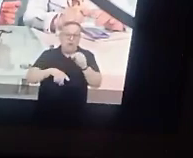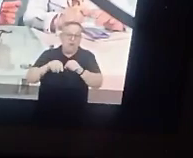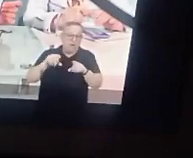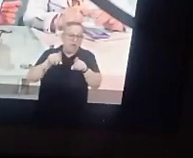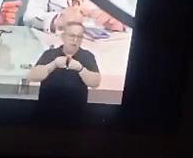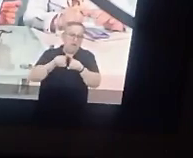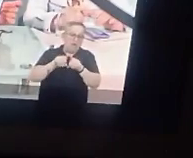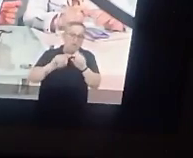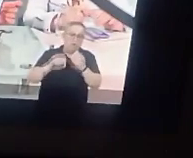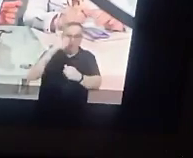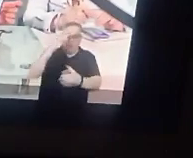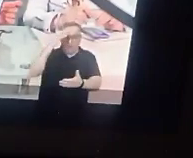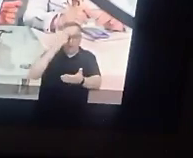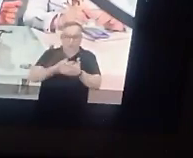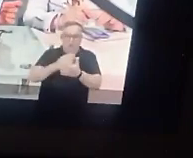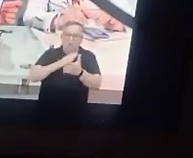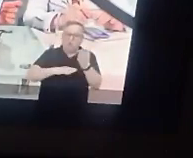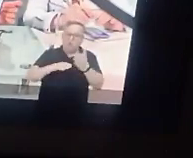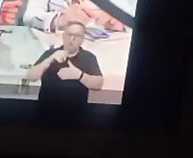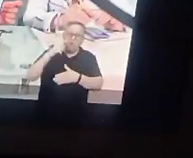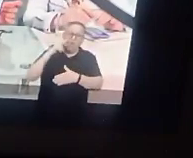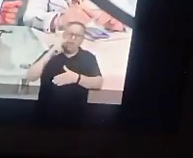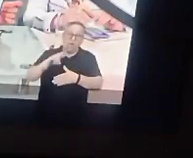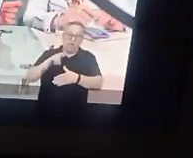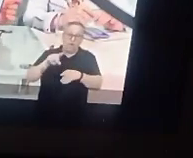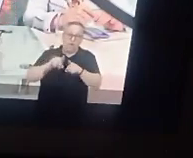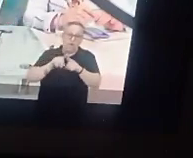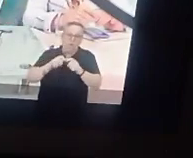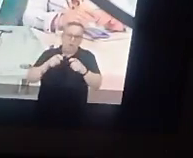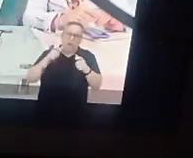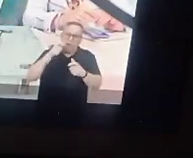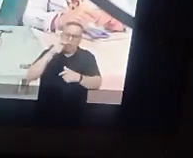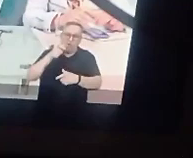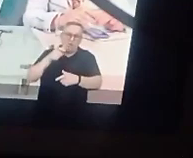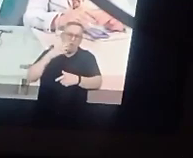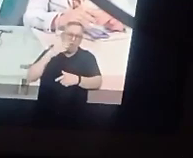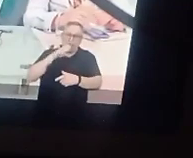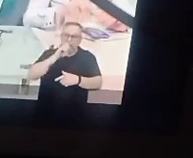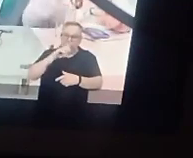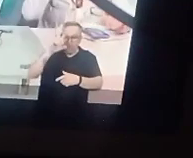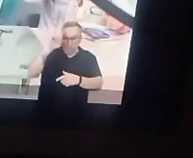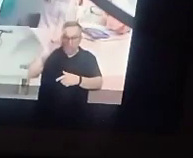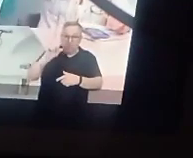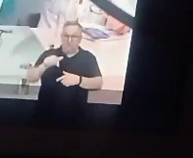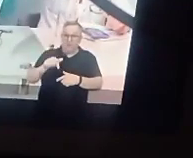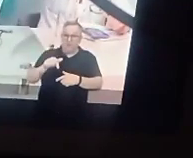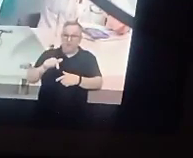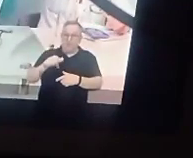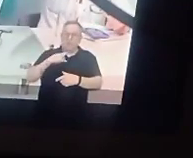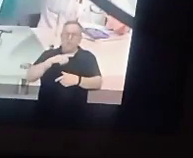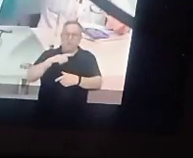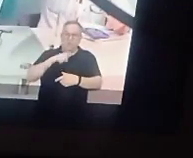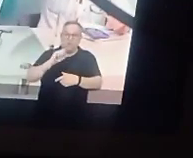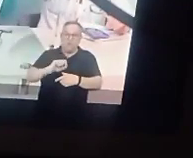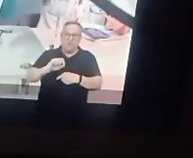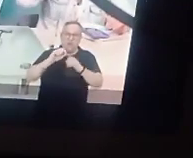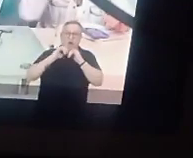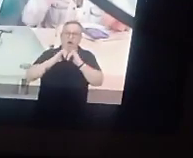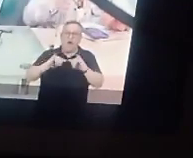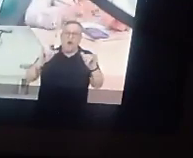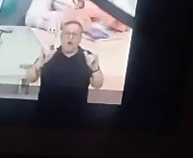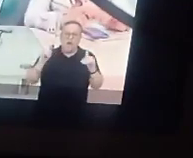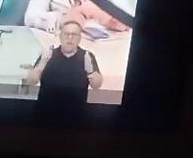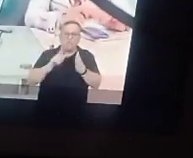Como acredito que todos já tenham visto, a maioria já tenha visto, sábado, dia 17, tivemos a